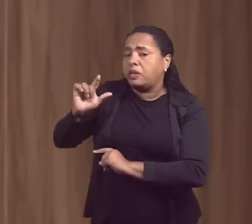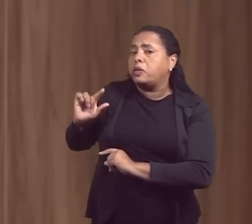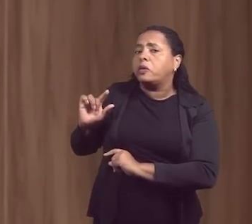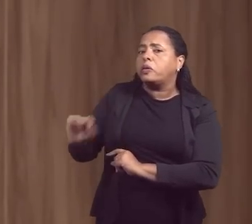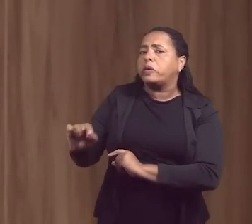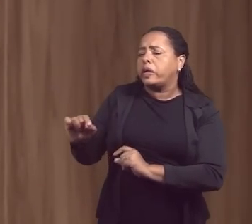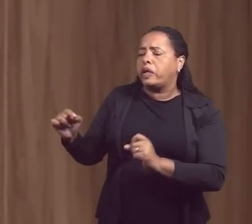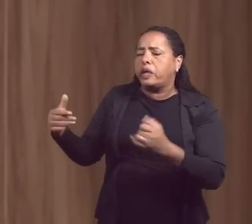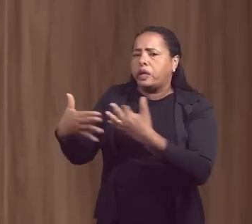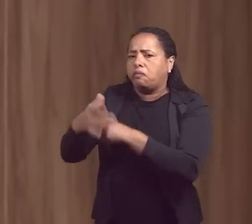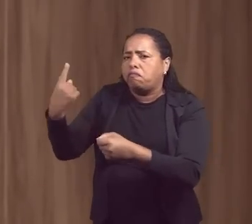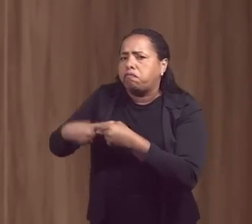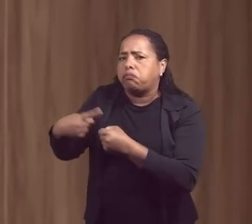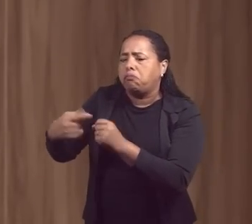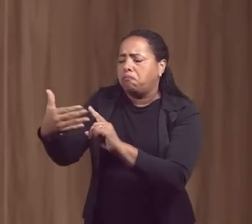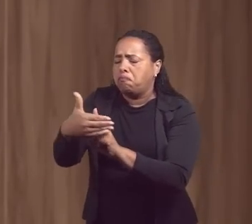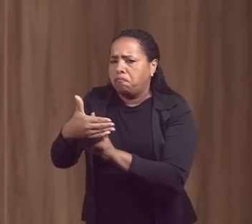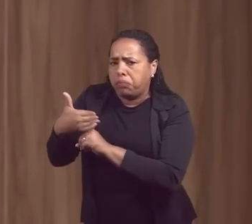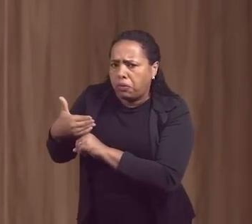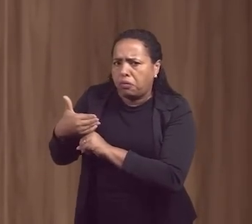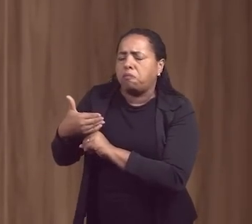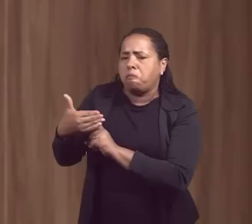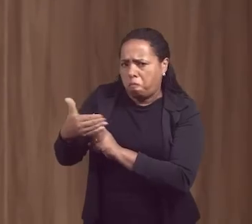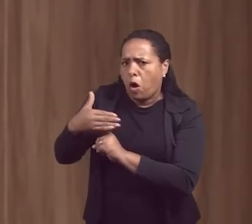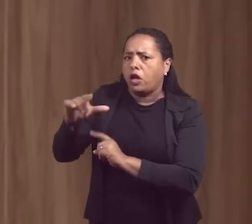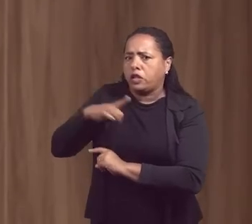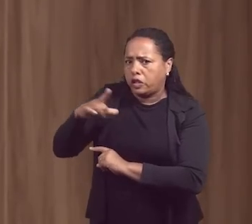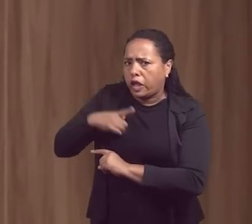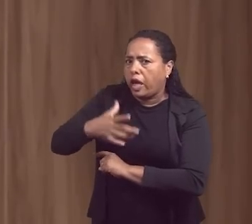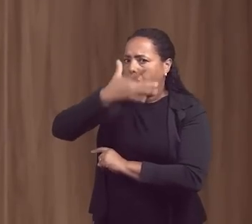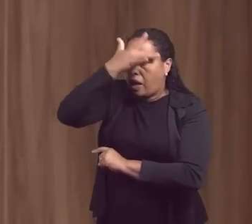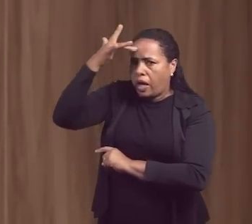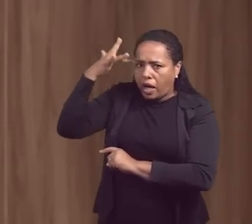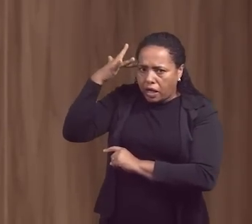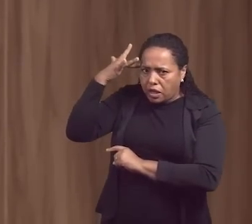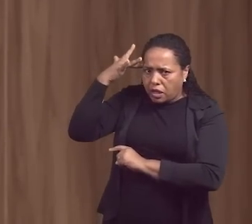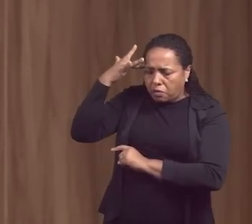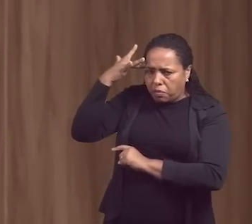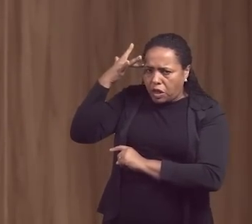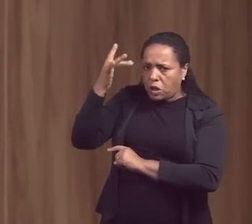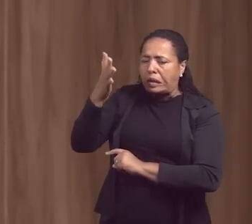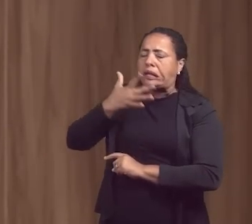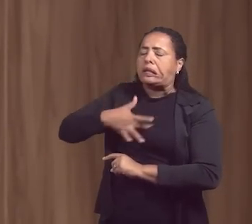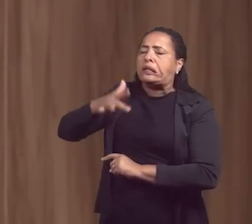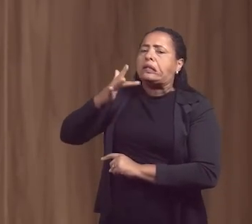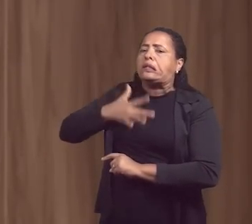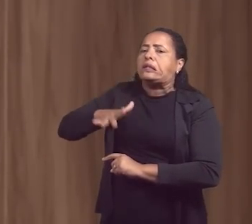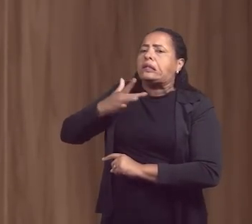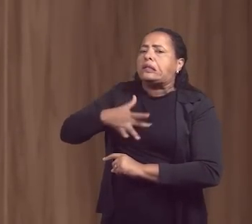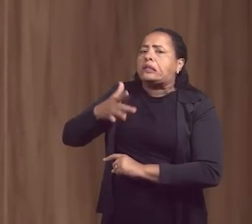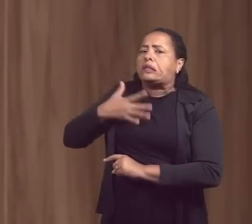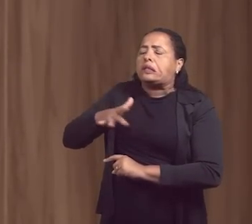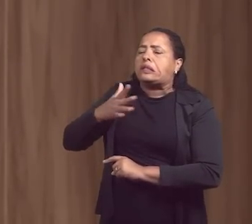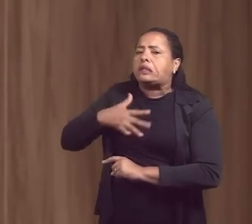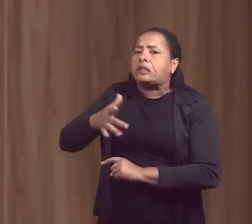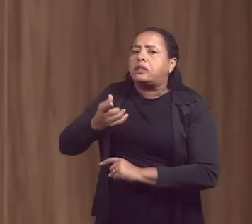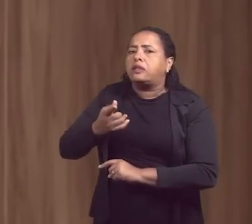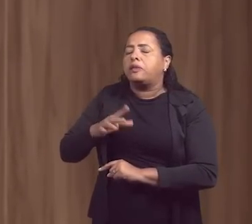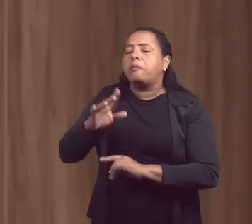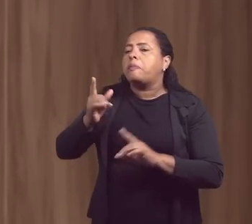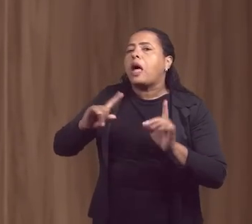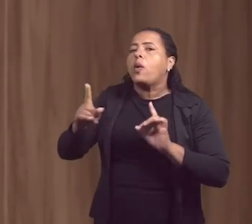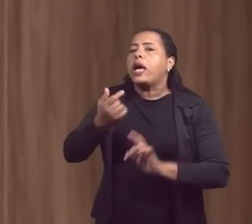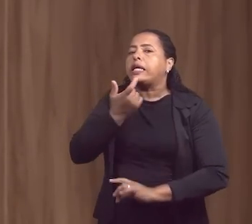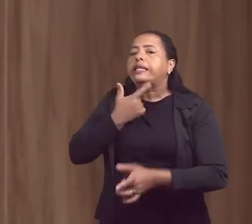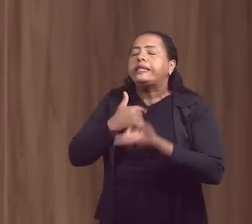umas cidades que eram para proteger aqueles que por culpa, não por dolo, não por morte intencional de uma outra